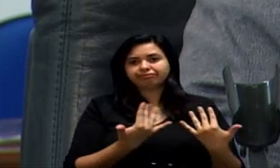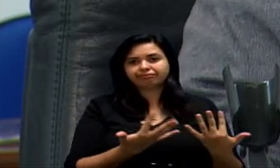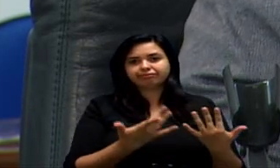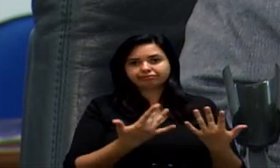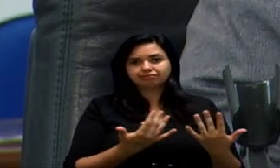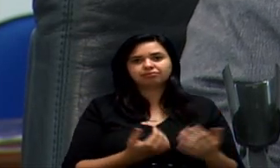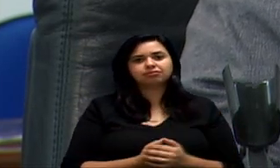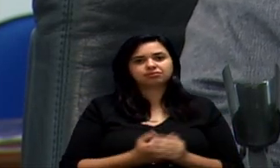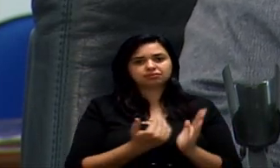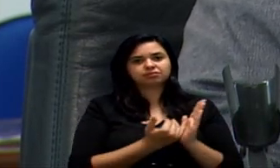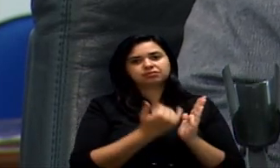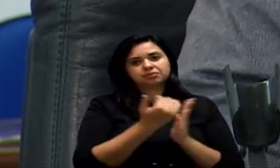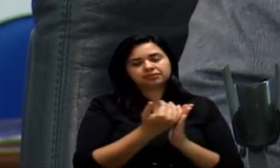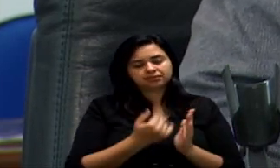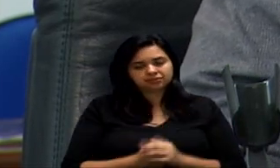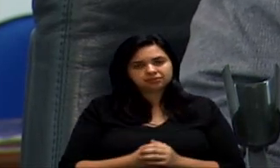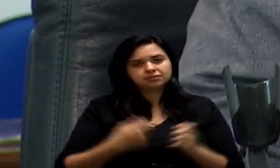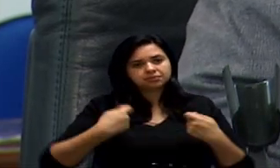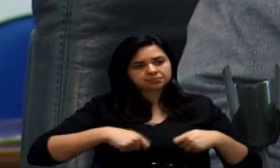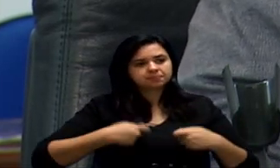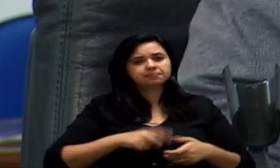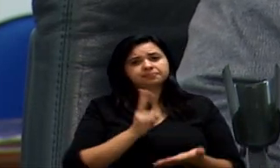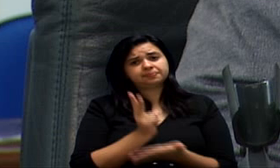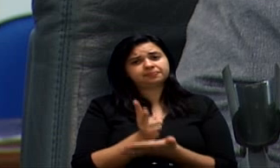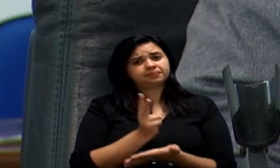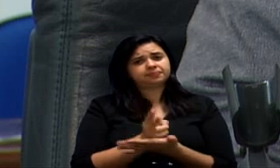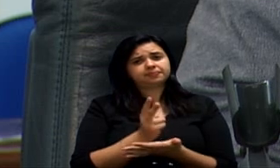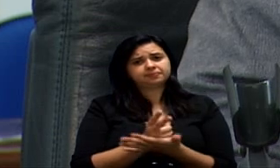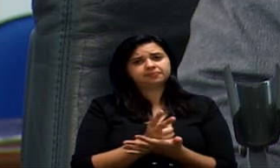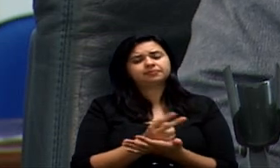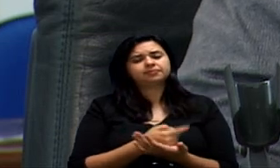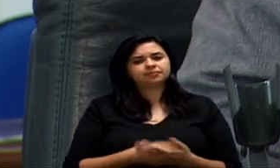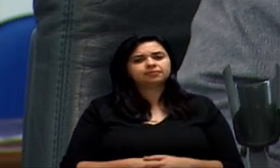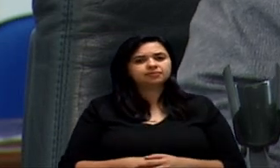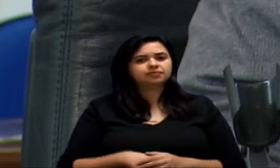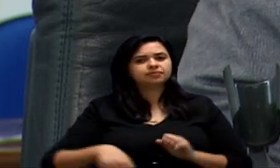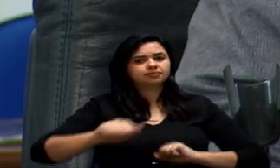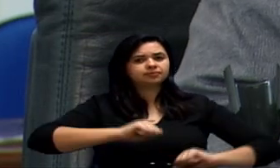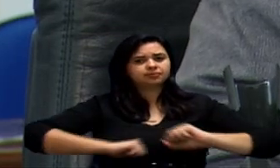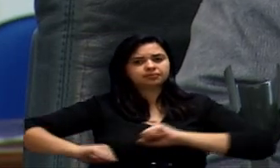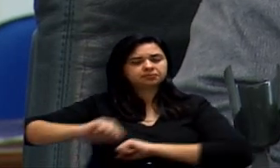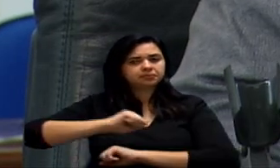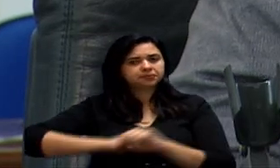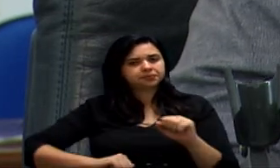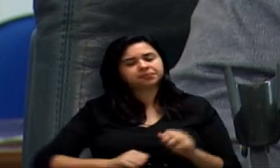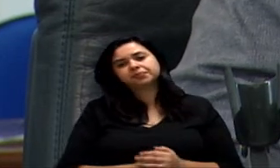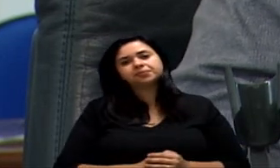manutenção periódica ali. E na questão lá do cemitério que...